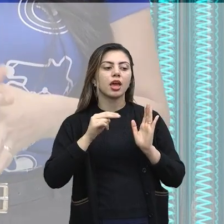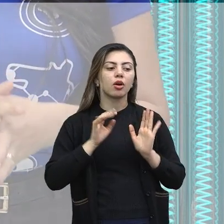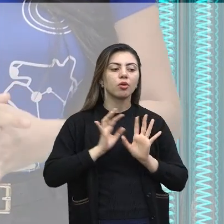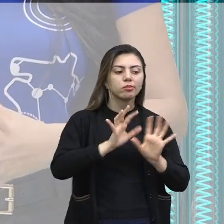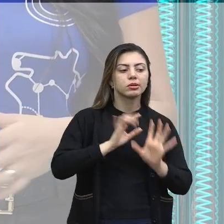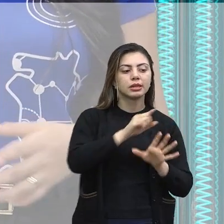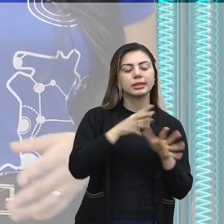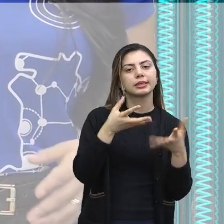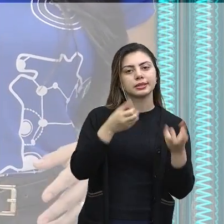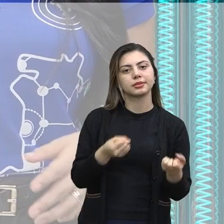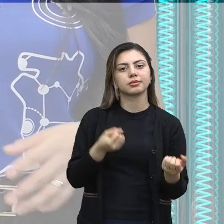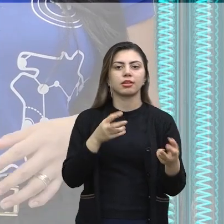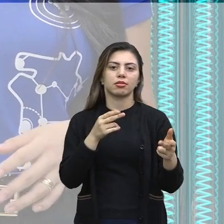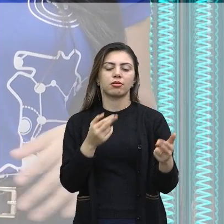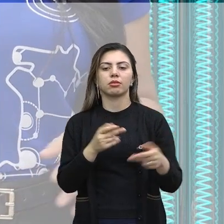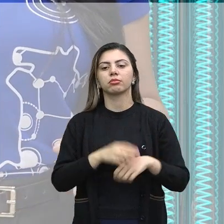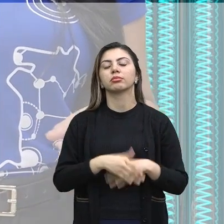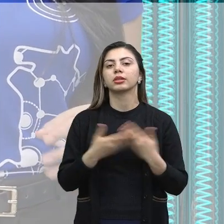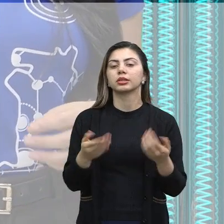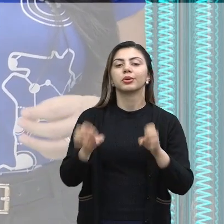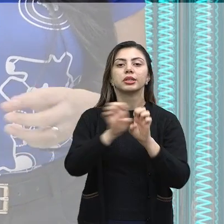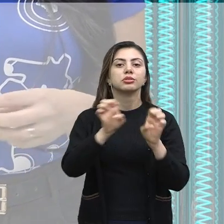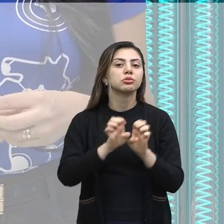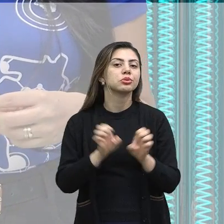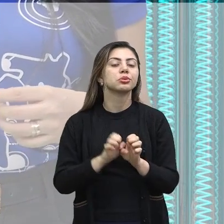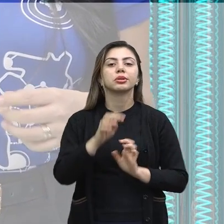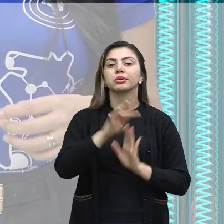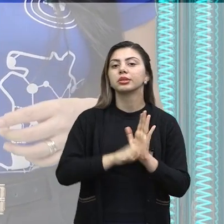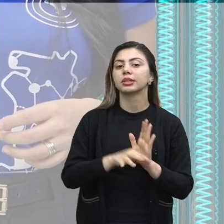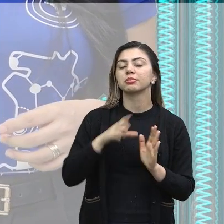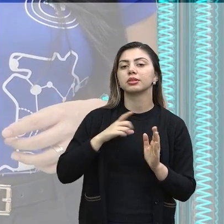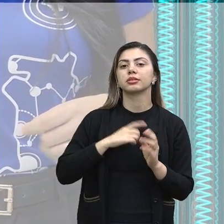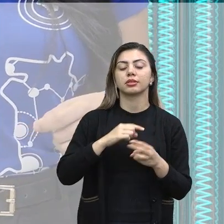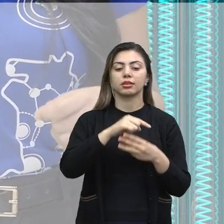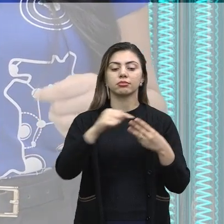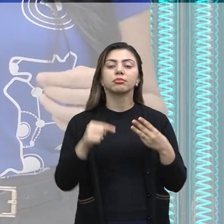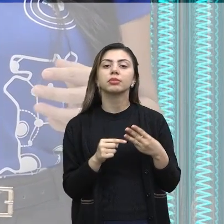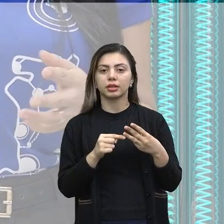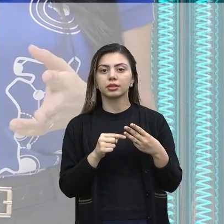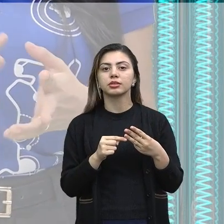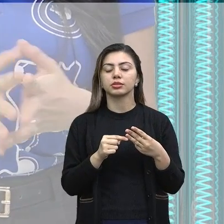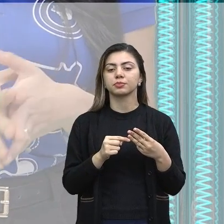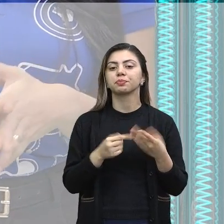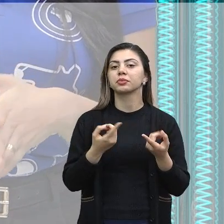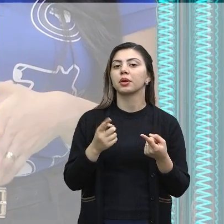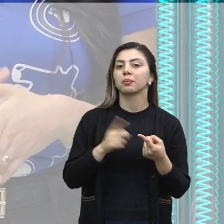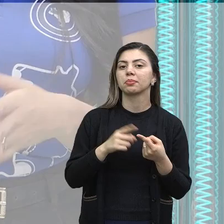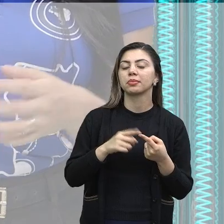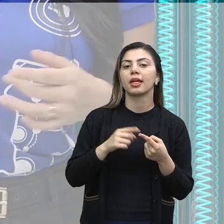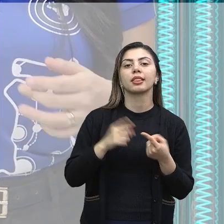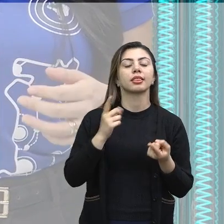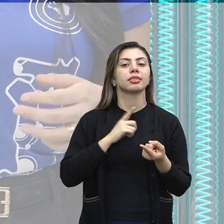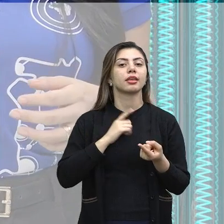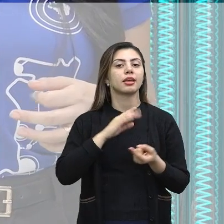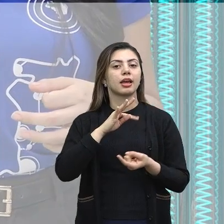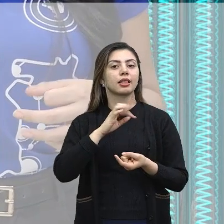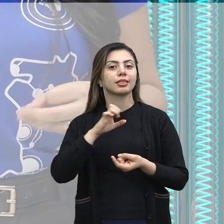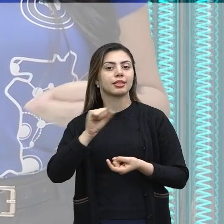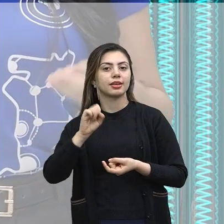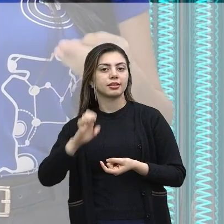está lendo, né? Sua estrutura textual é dividida em 3 partes. Então, nós temos a tese, que